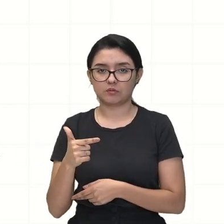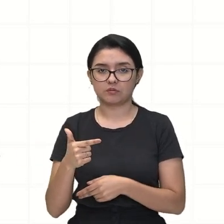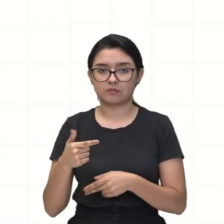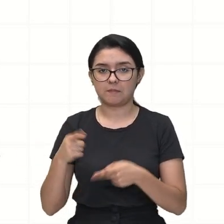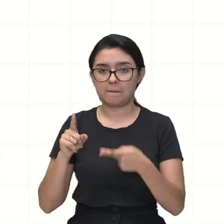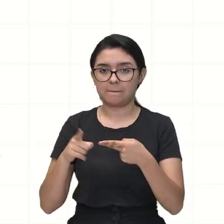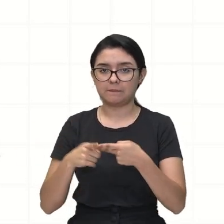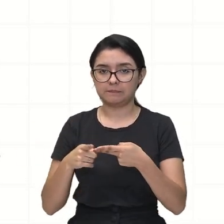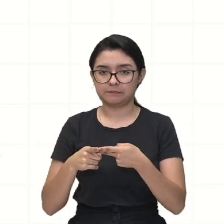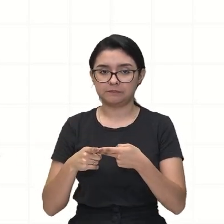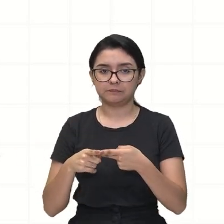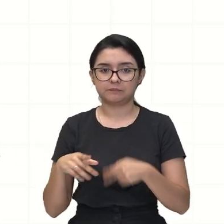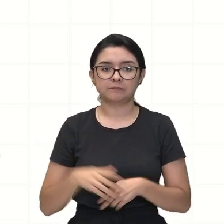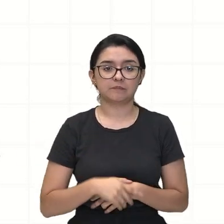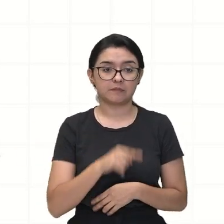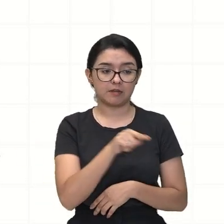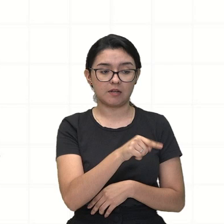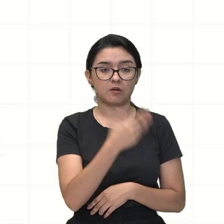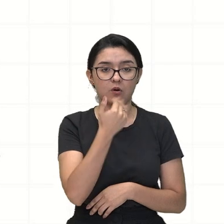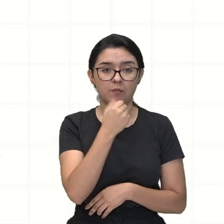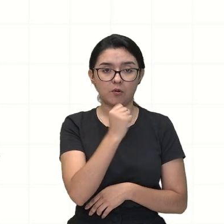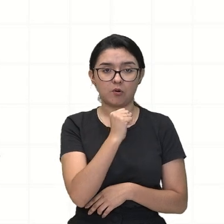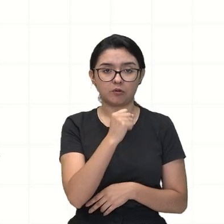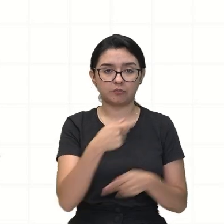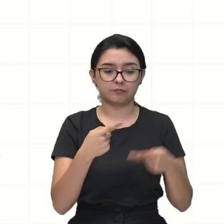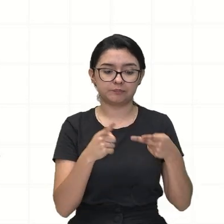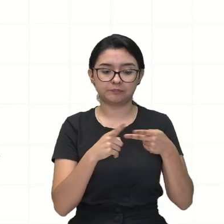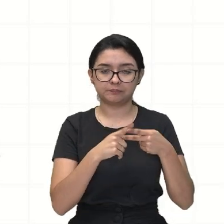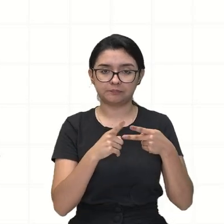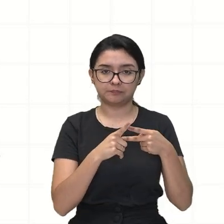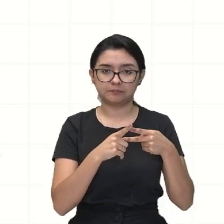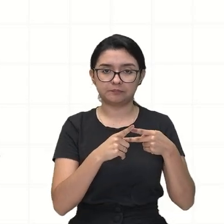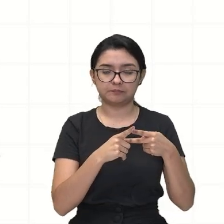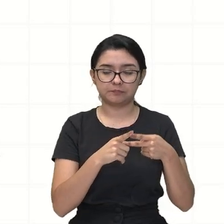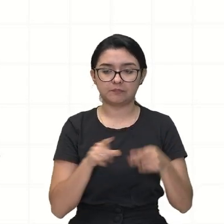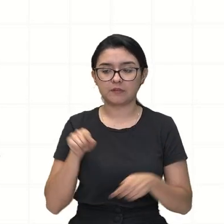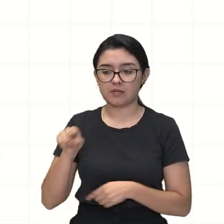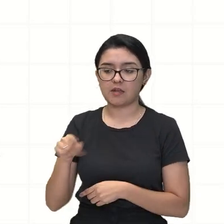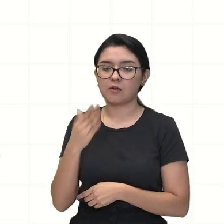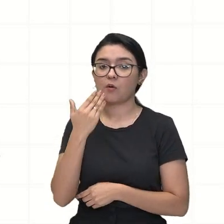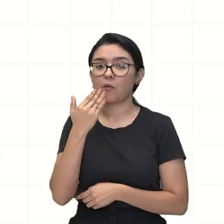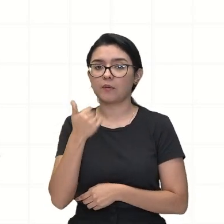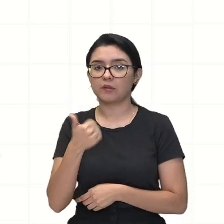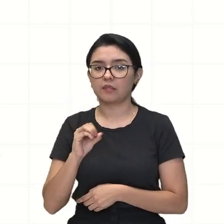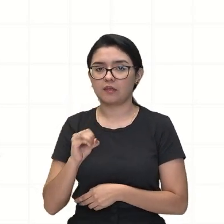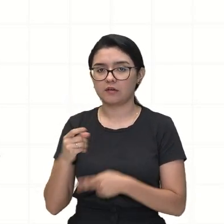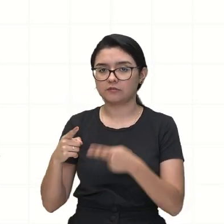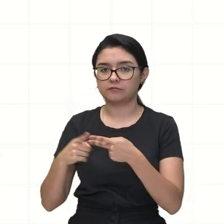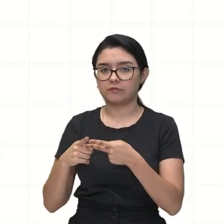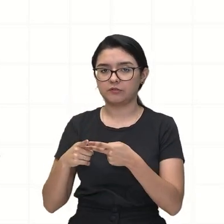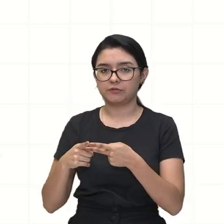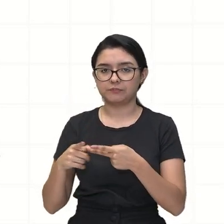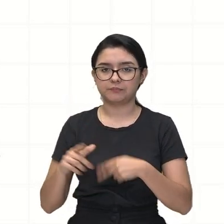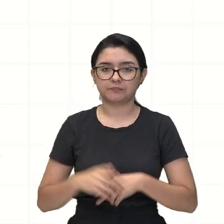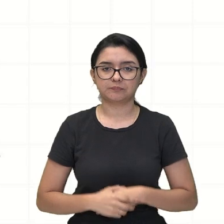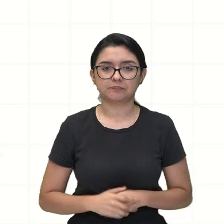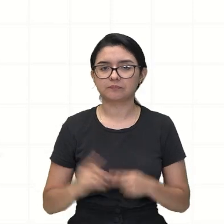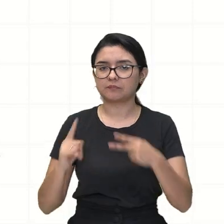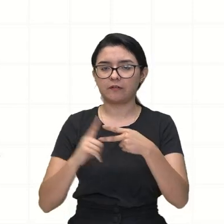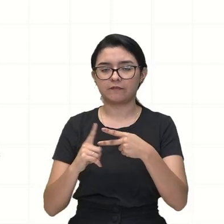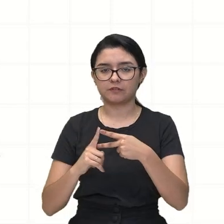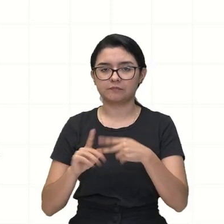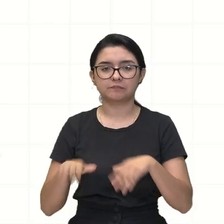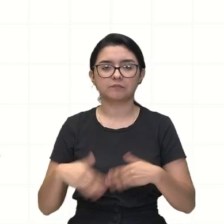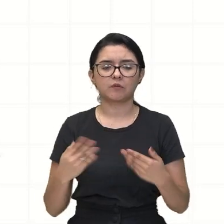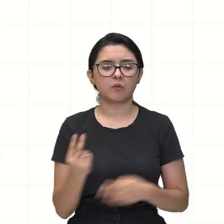Carlos comeu 8 fatias e Paulo comeu 10 fatias. Qual dos